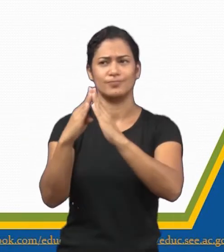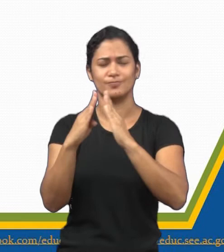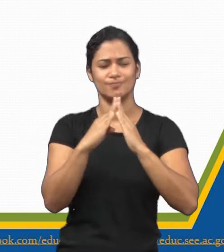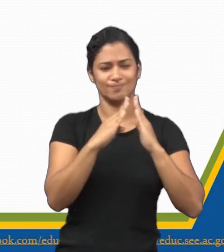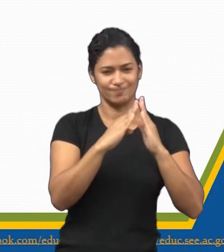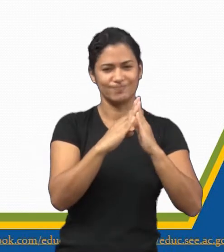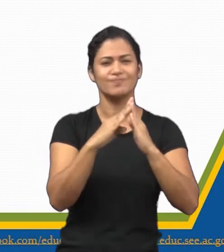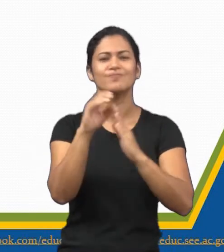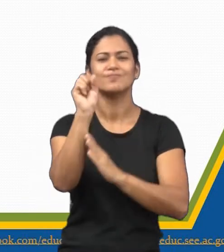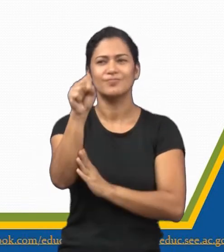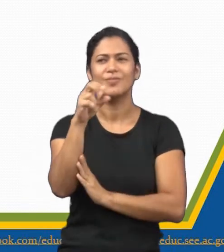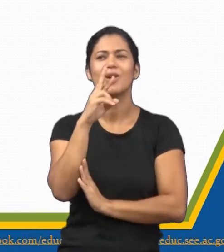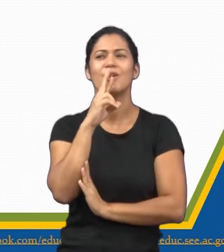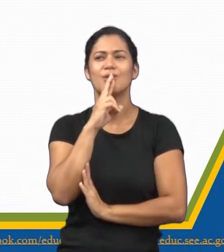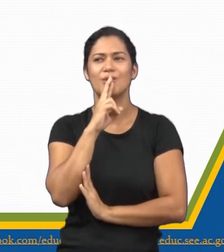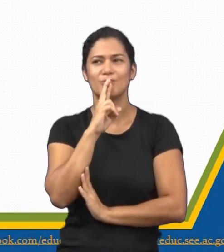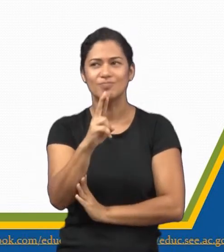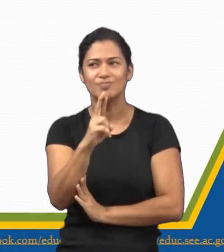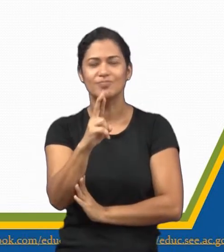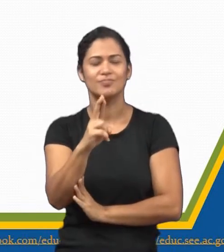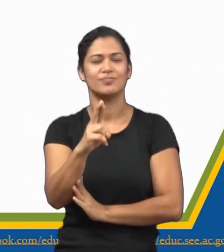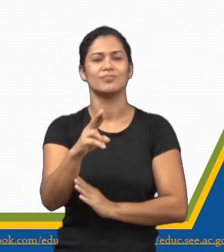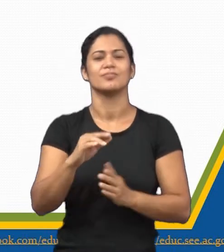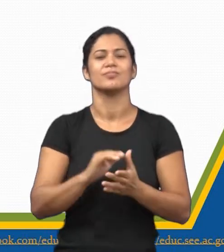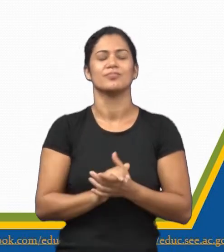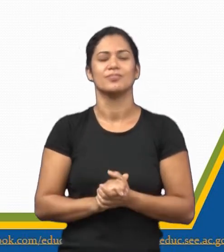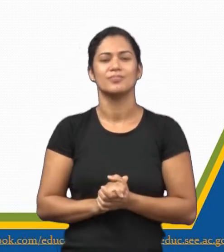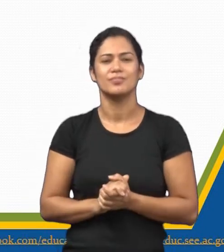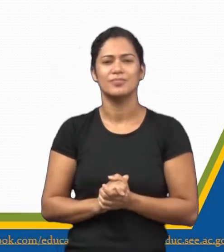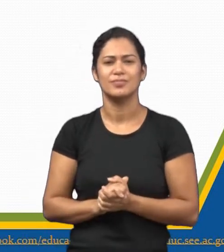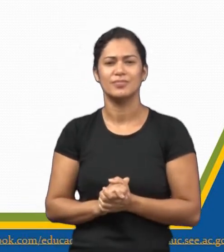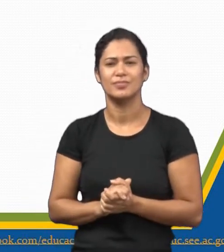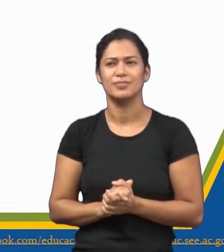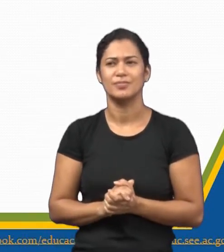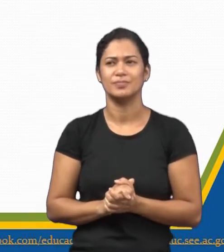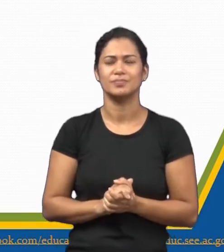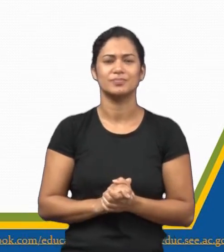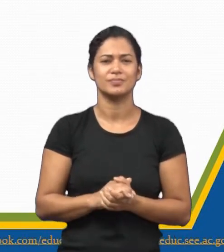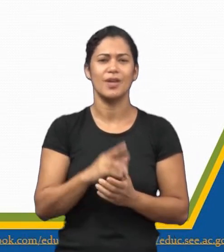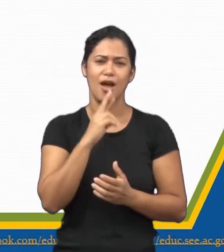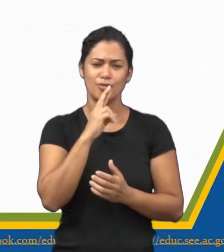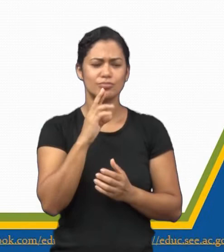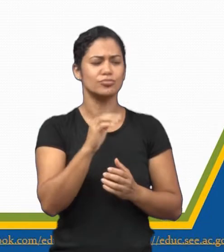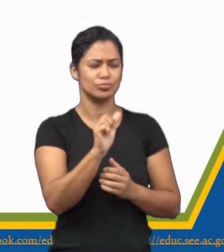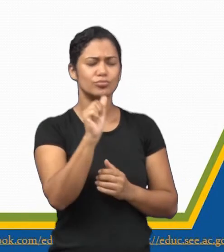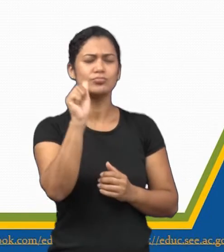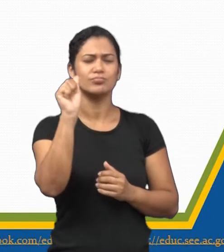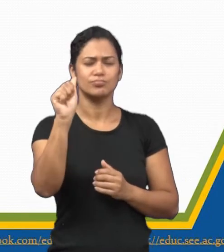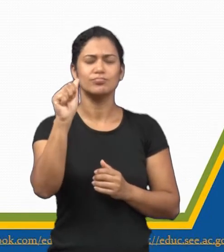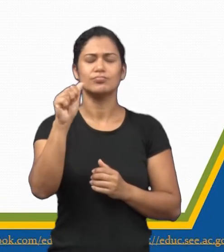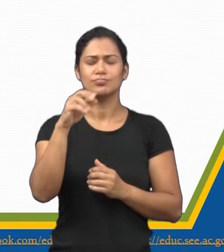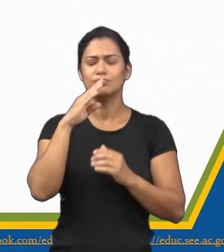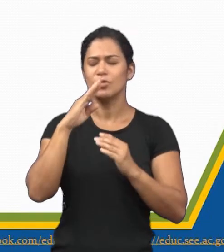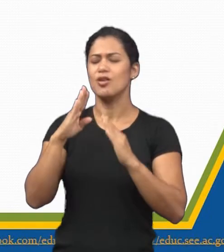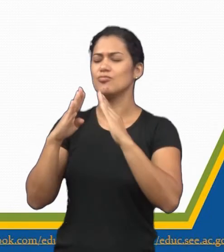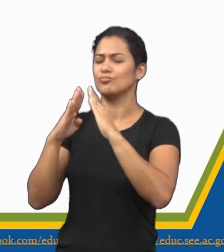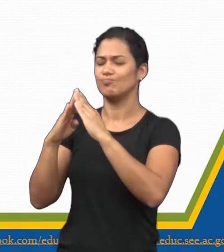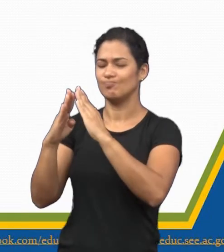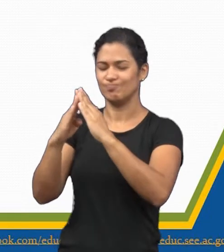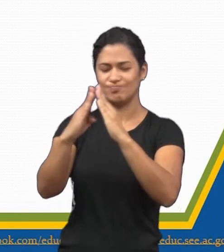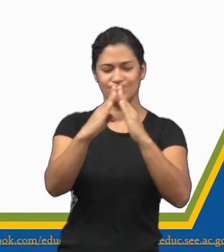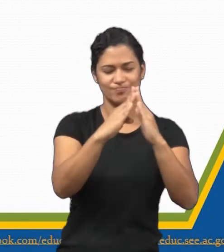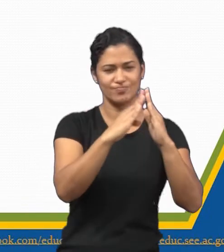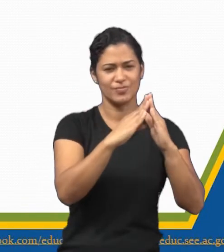Residências. Então, um bairro residencial, os bairros residenciais predominam as residências. As casas, lembra